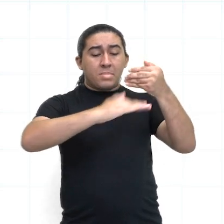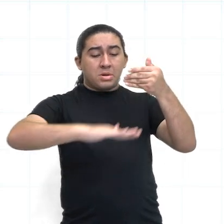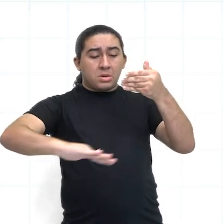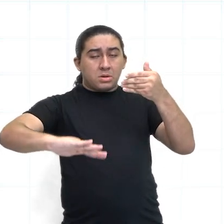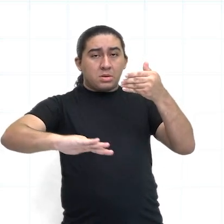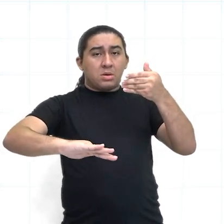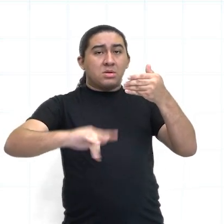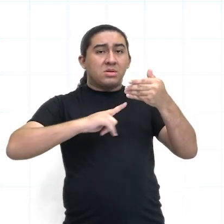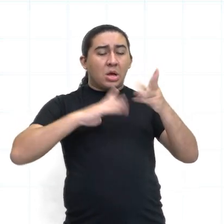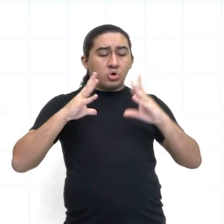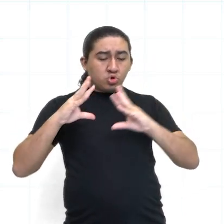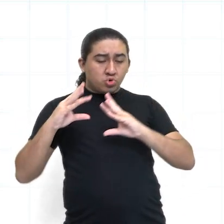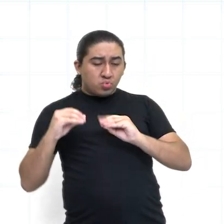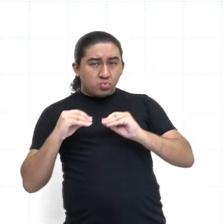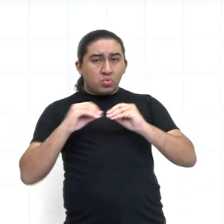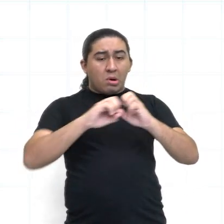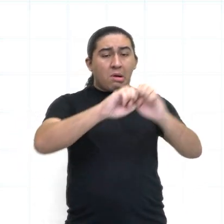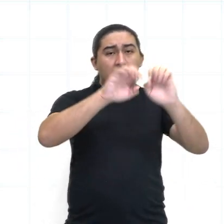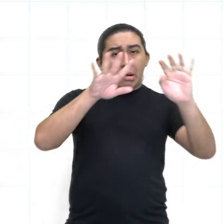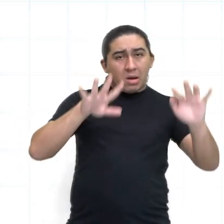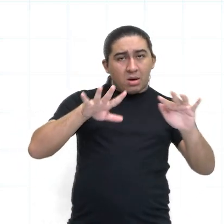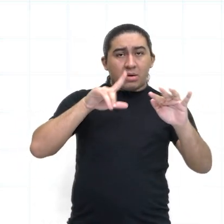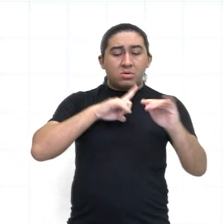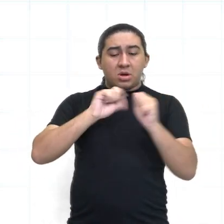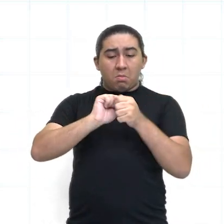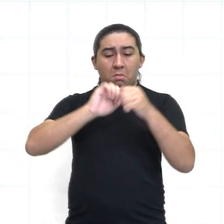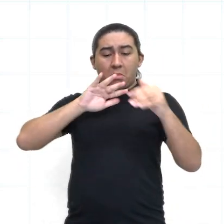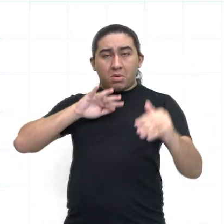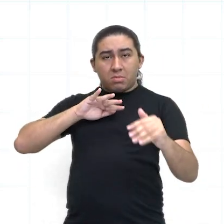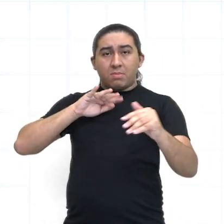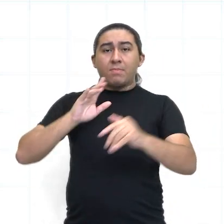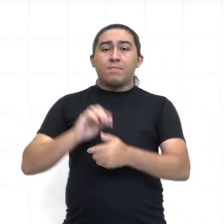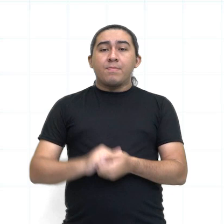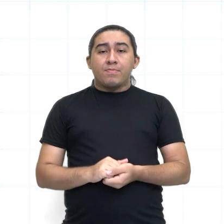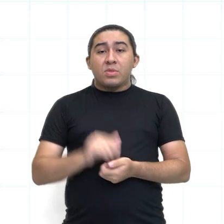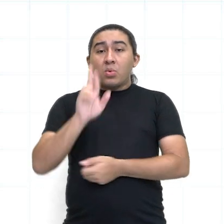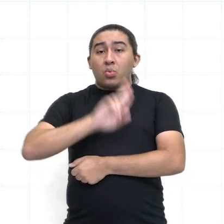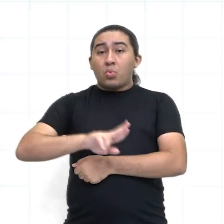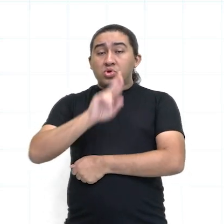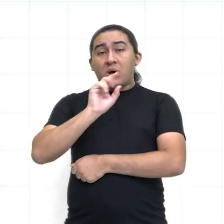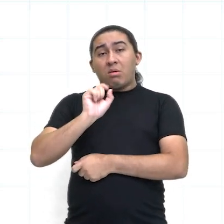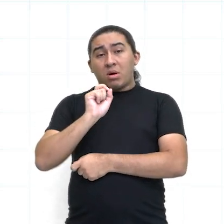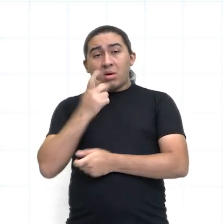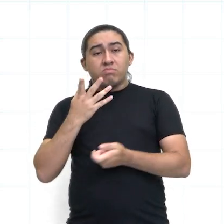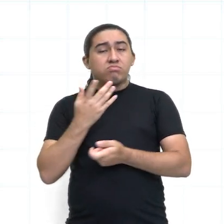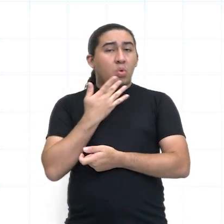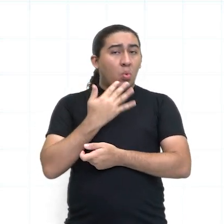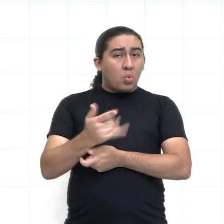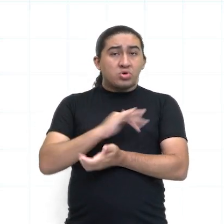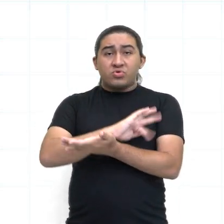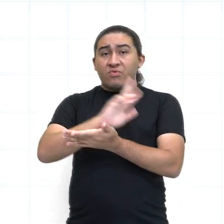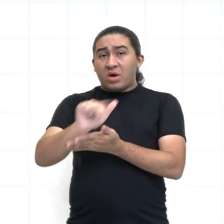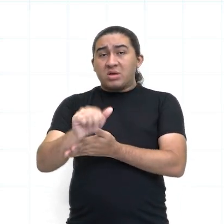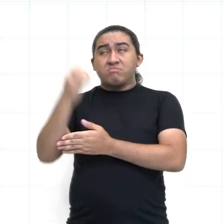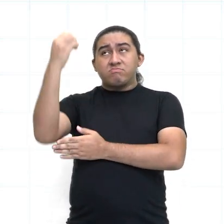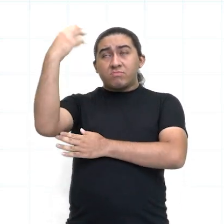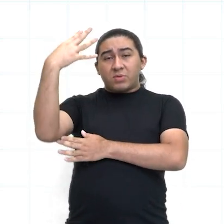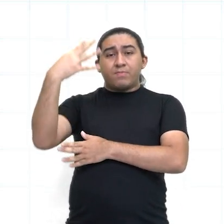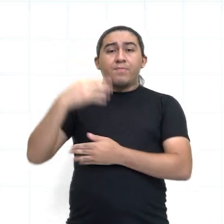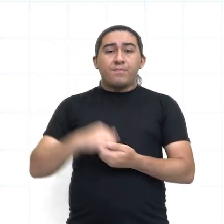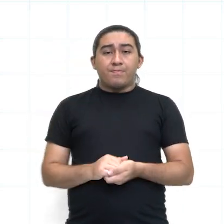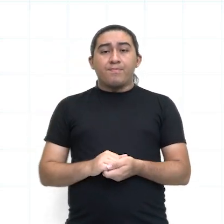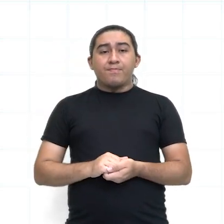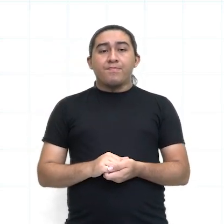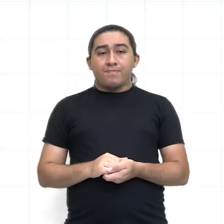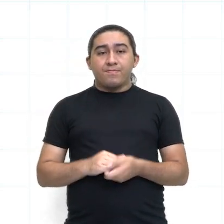muito raro um impressionista usar a cor preta, então ele usava muitas cores coloridas e também luminosas. Foco nos